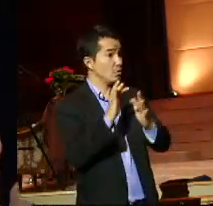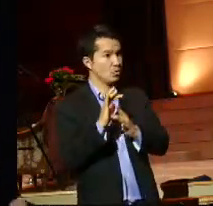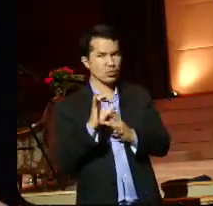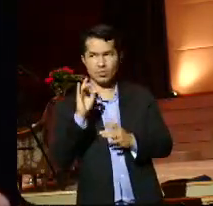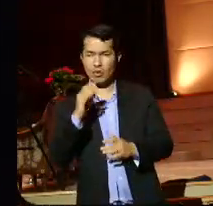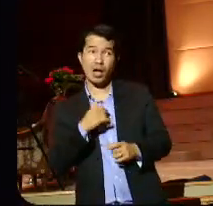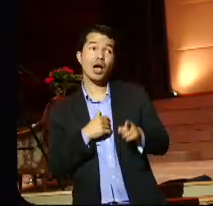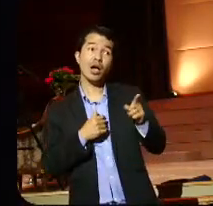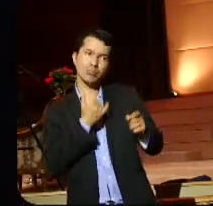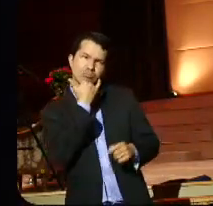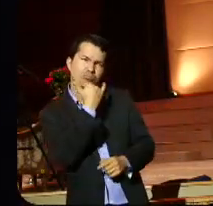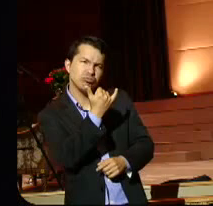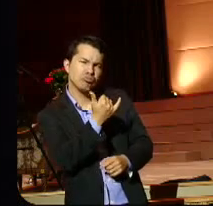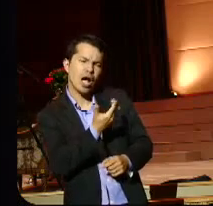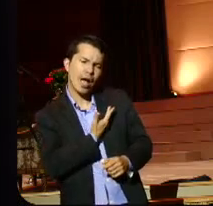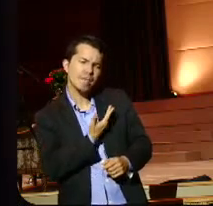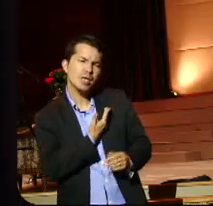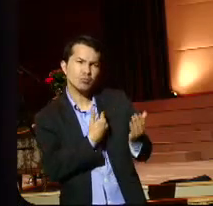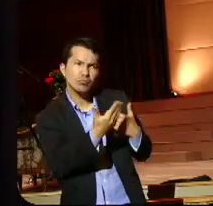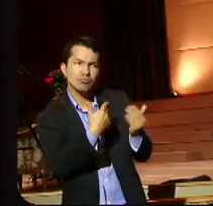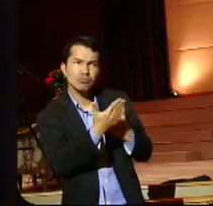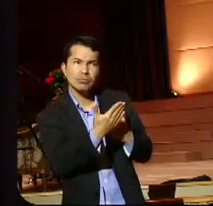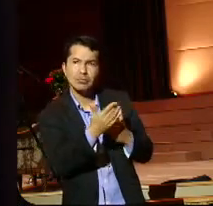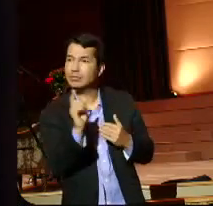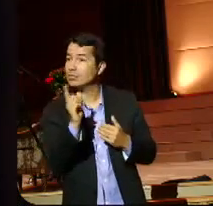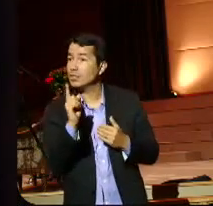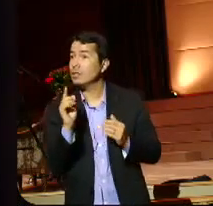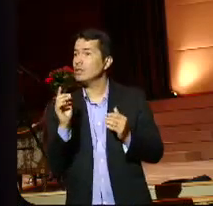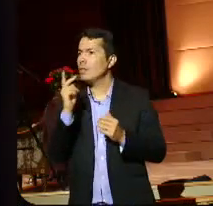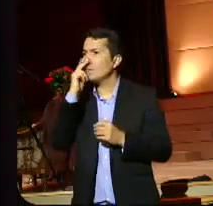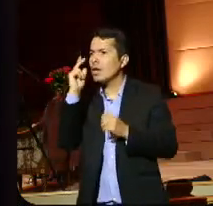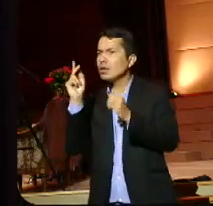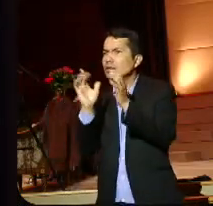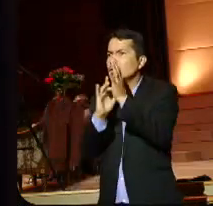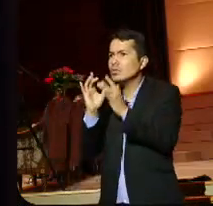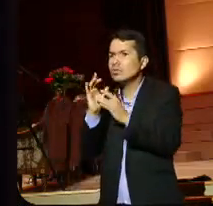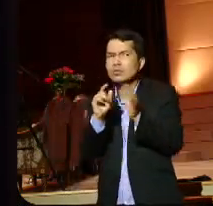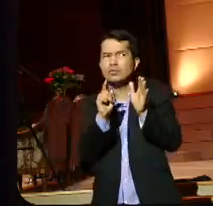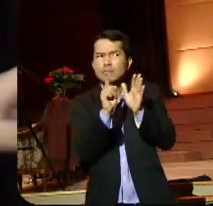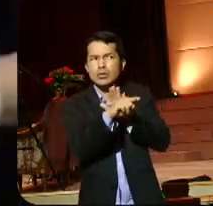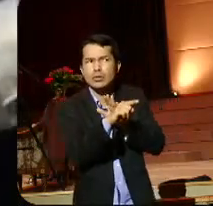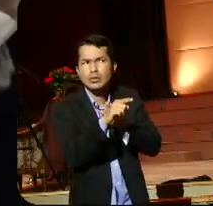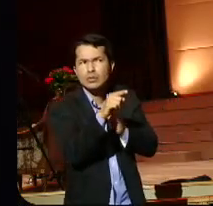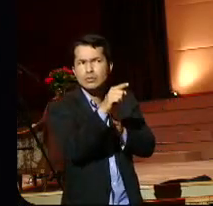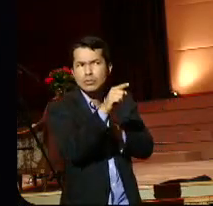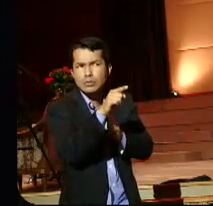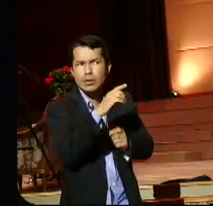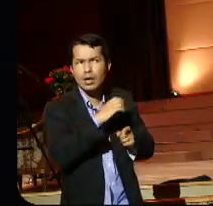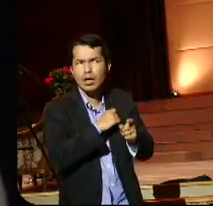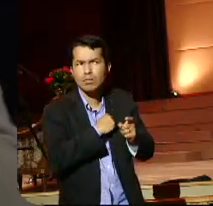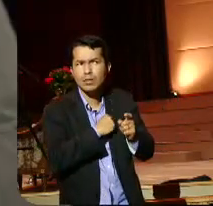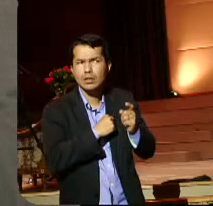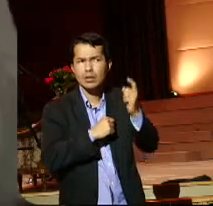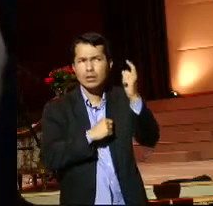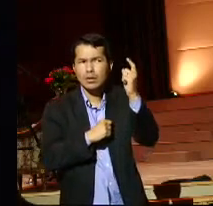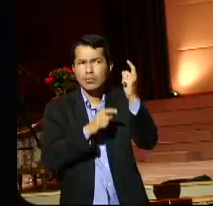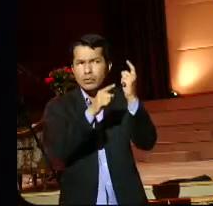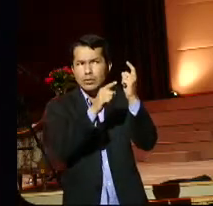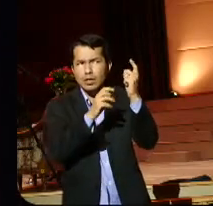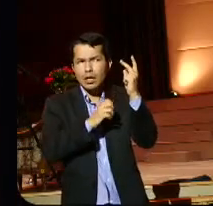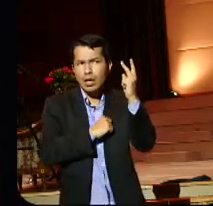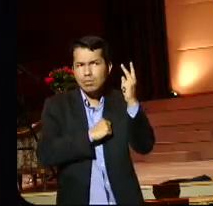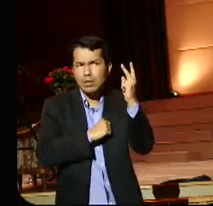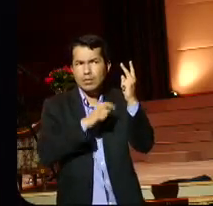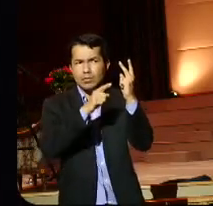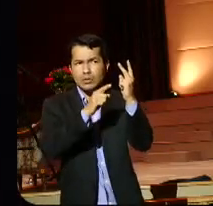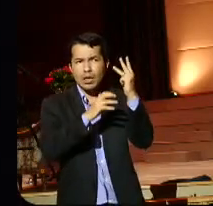mas ele faz esse discurso de tu me amas três vezes aqui, na frente de todos os discípulos e diz para